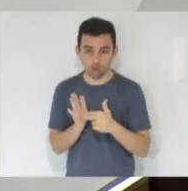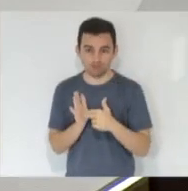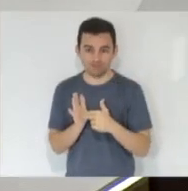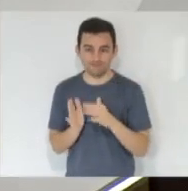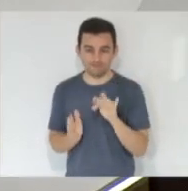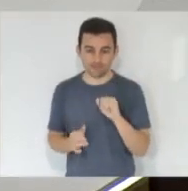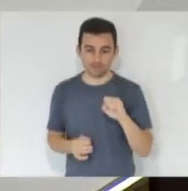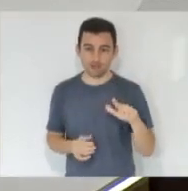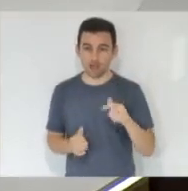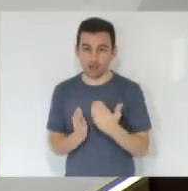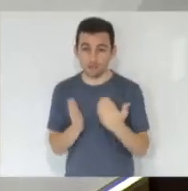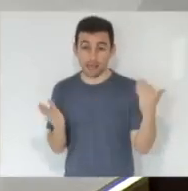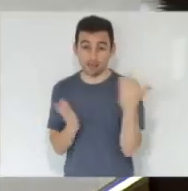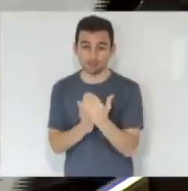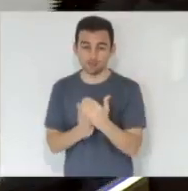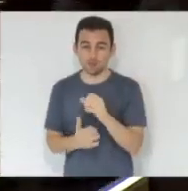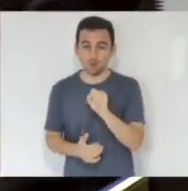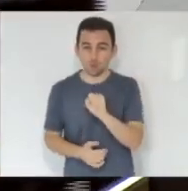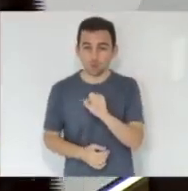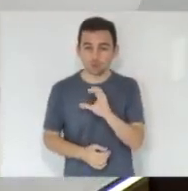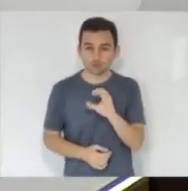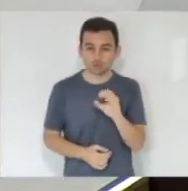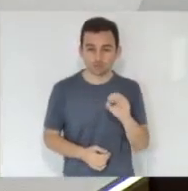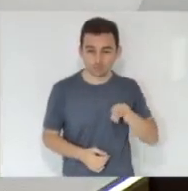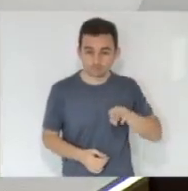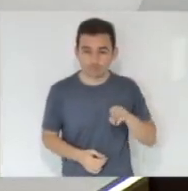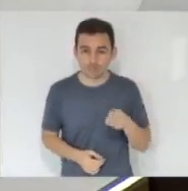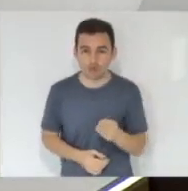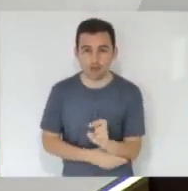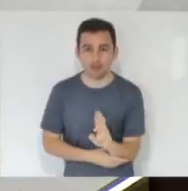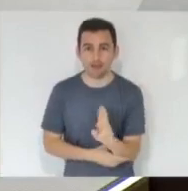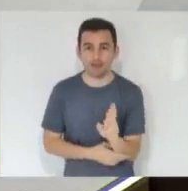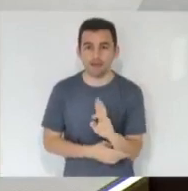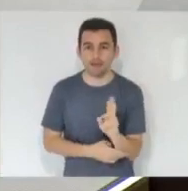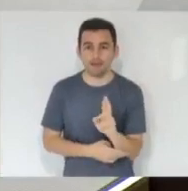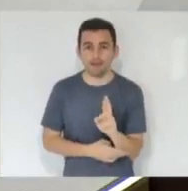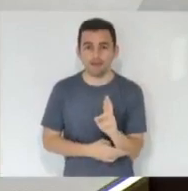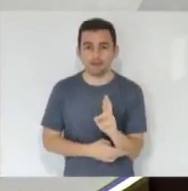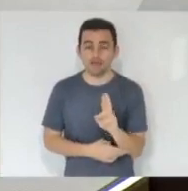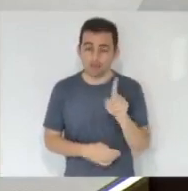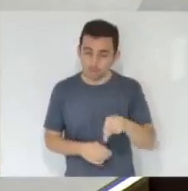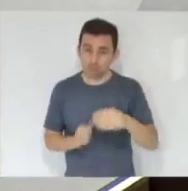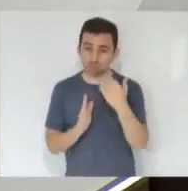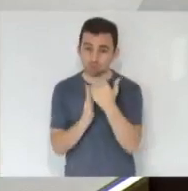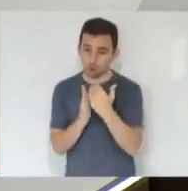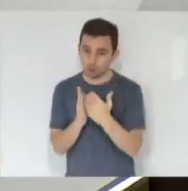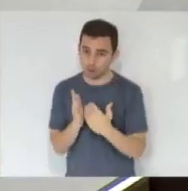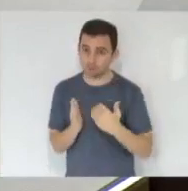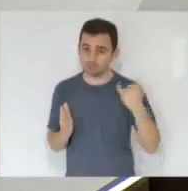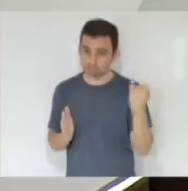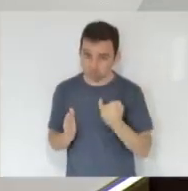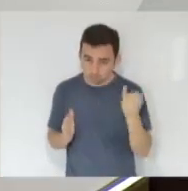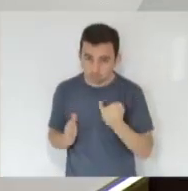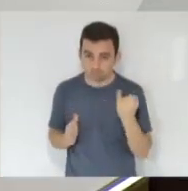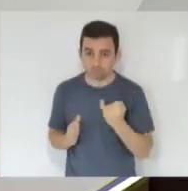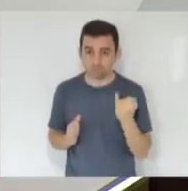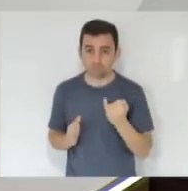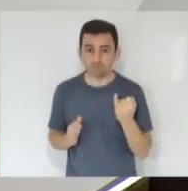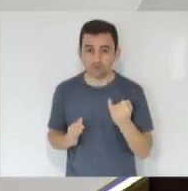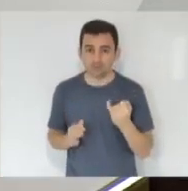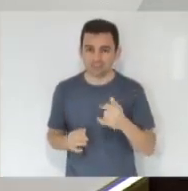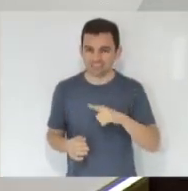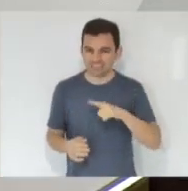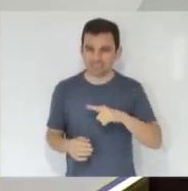a mais 800 milhões de reais. Então, é um programa robusto, é um programa de alta adesão